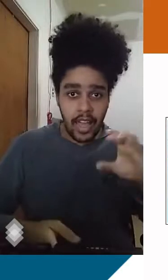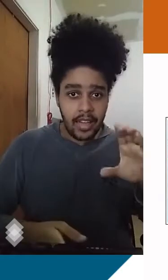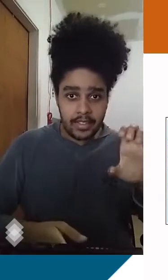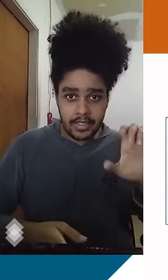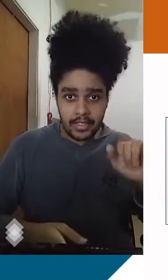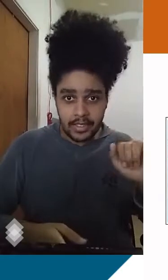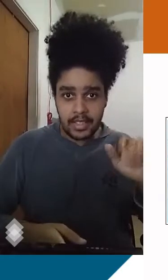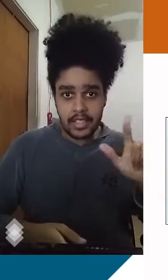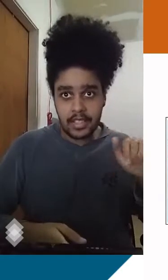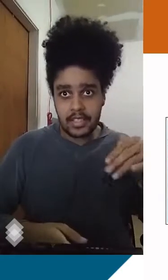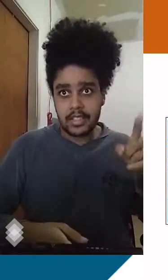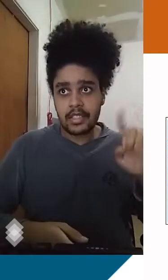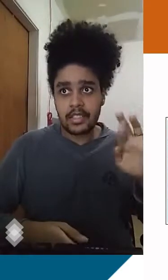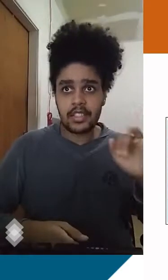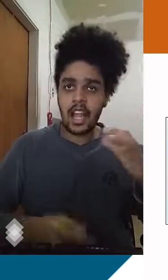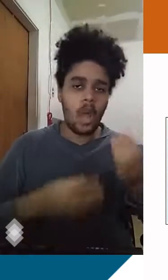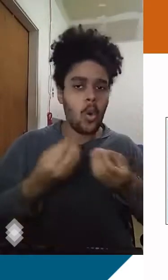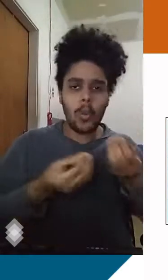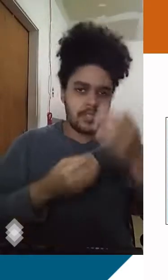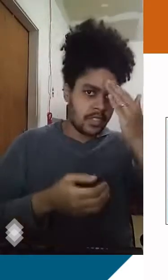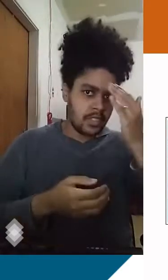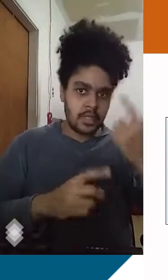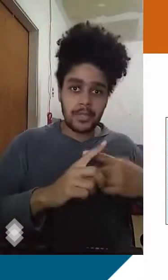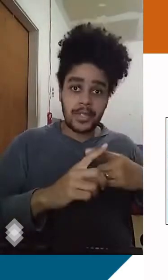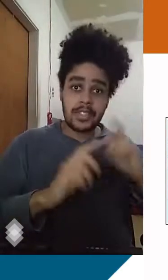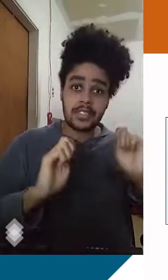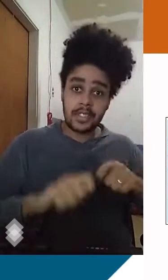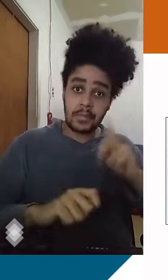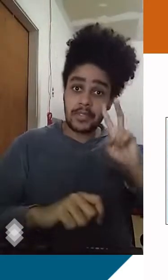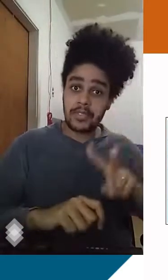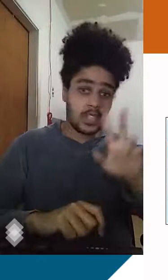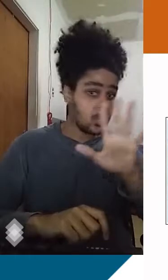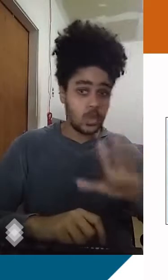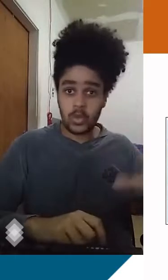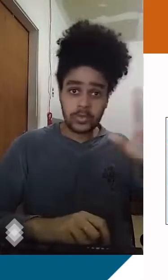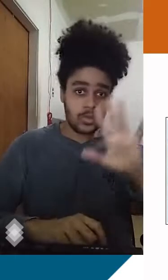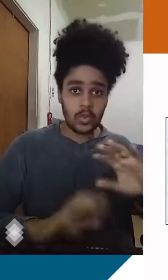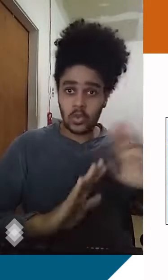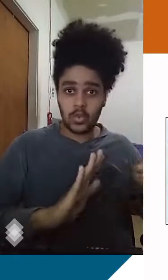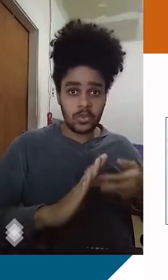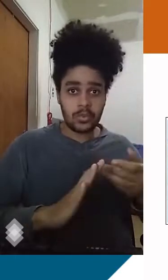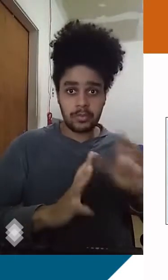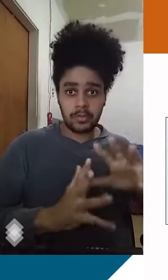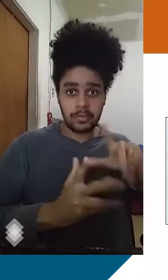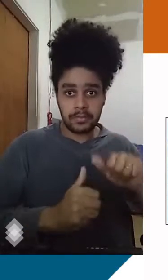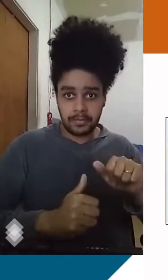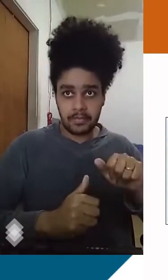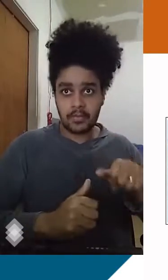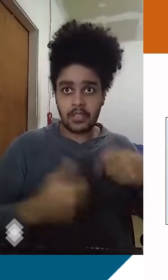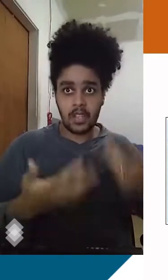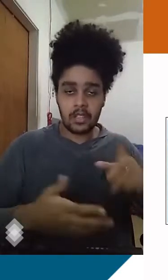são projeções cilíndricas. Monique, como eu sei disso? Porque a gente consegue identificar toda a área do nosso